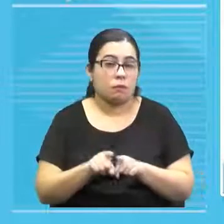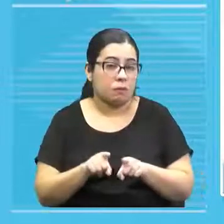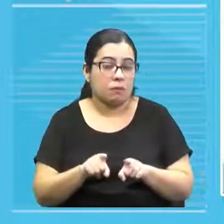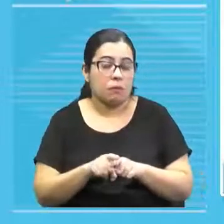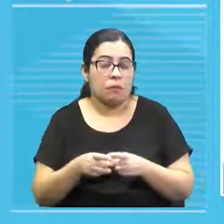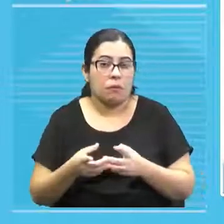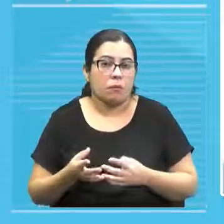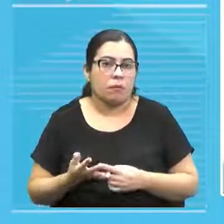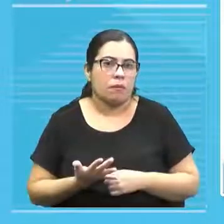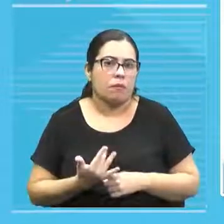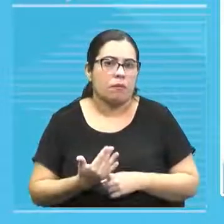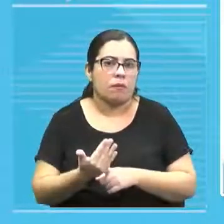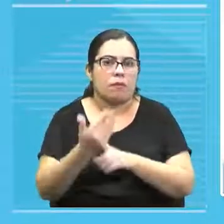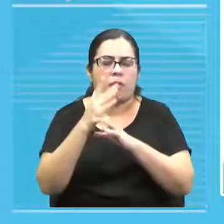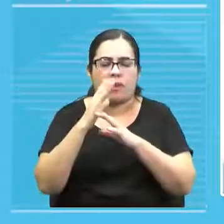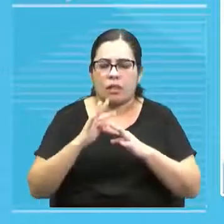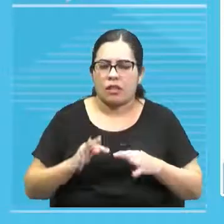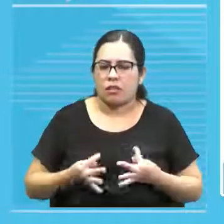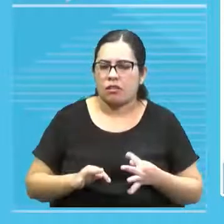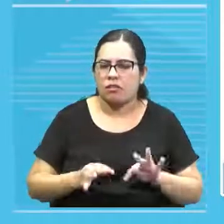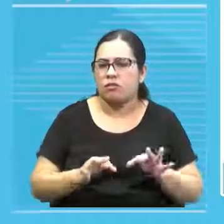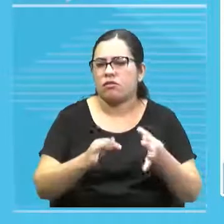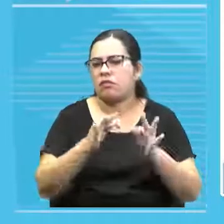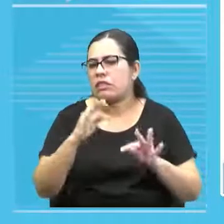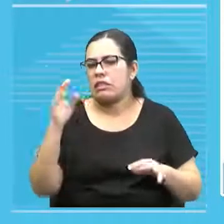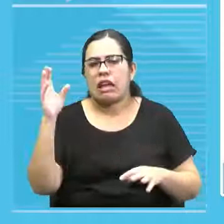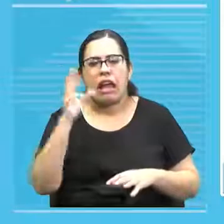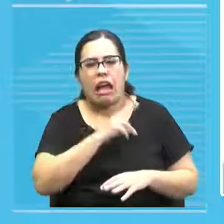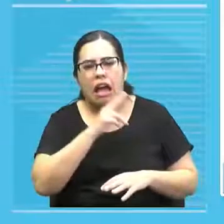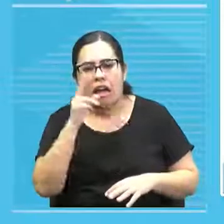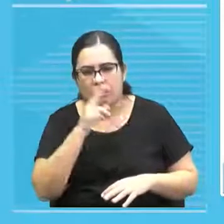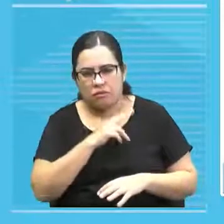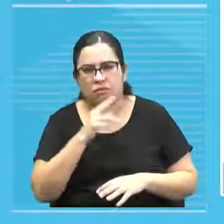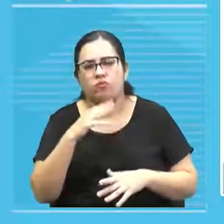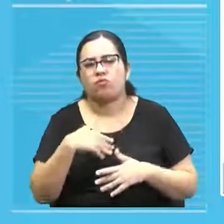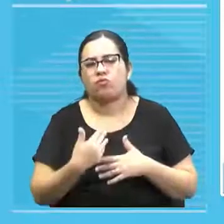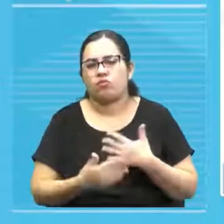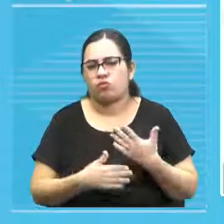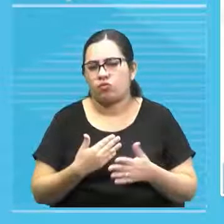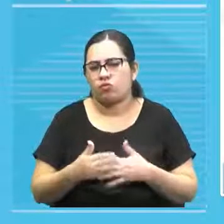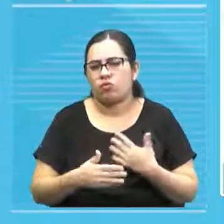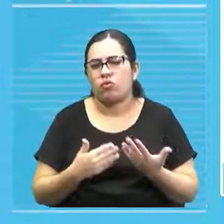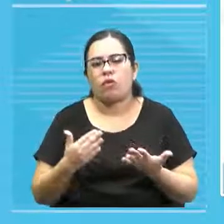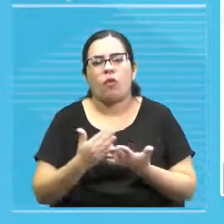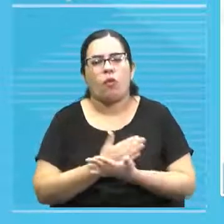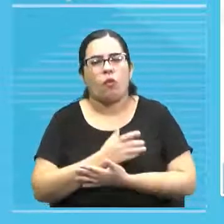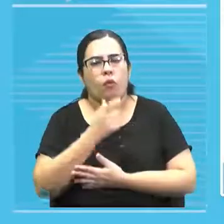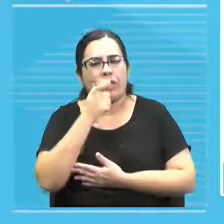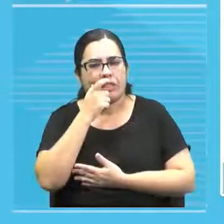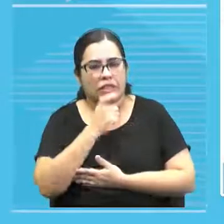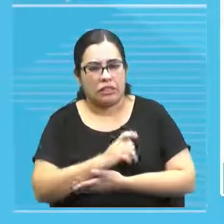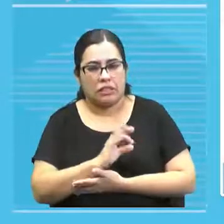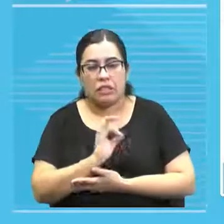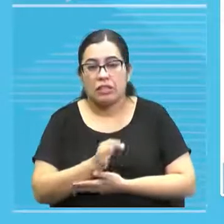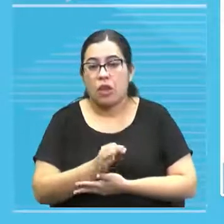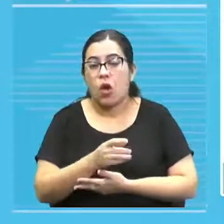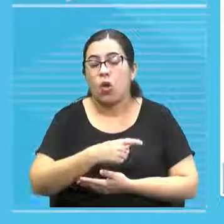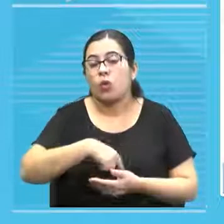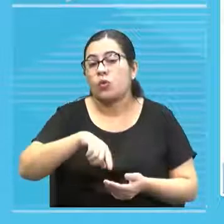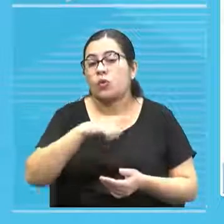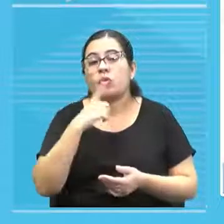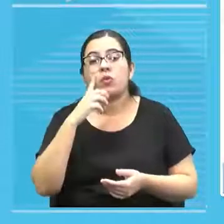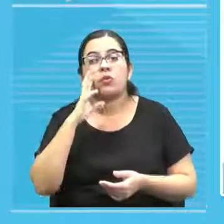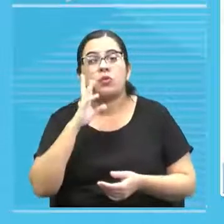tecnologias também se movimentando de um lado para o outro de acordo com alguns interesses Mas a gente